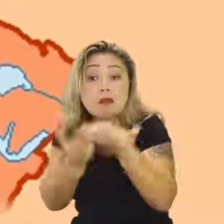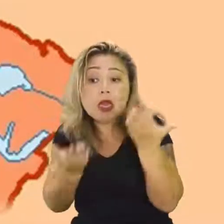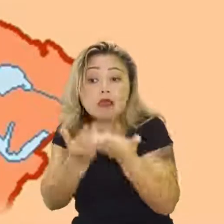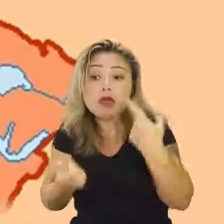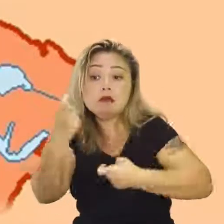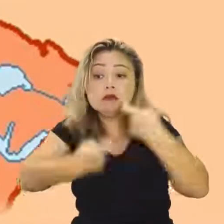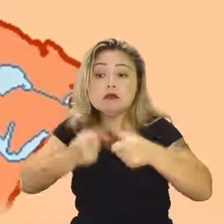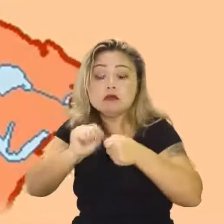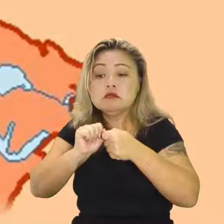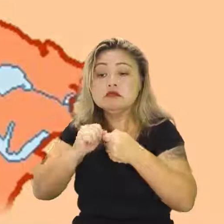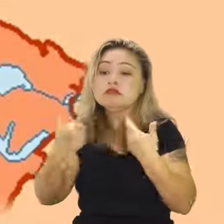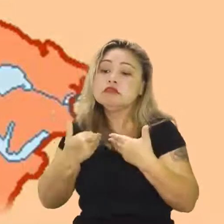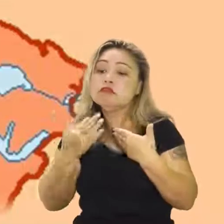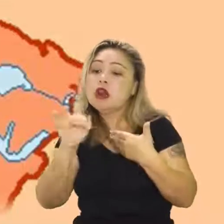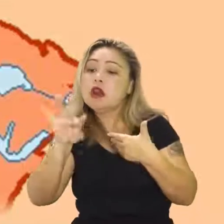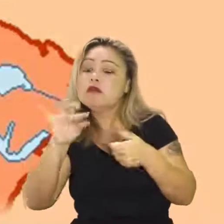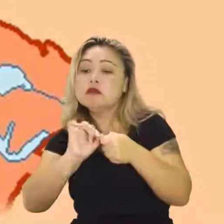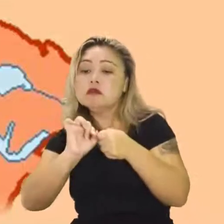pelo fronte